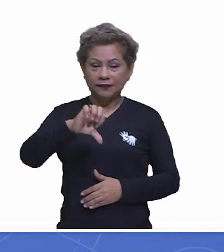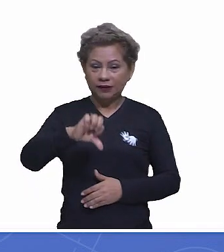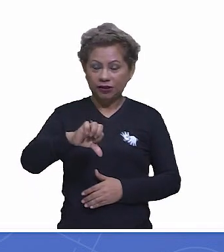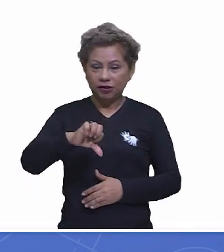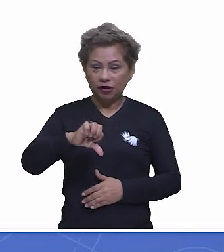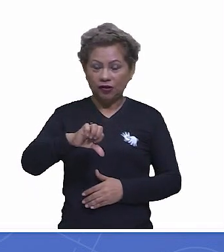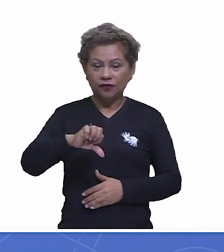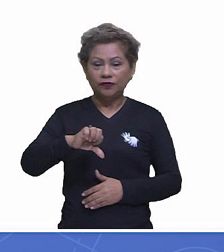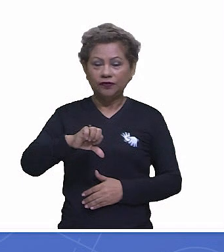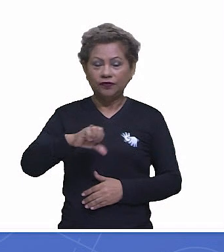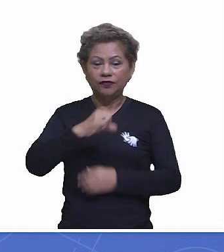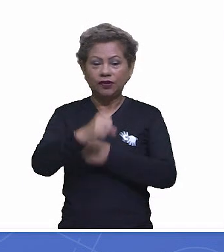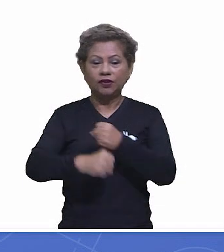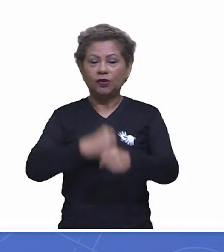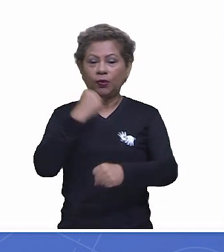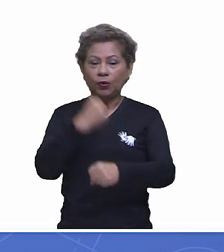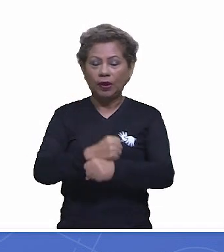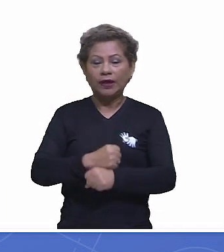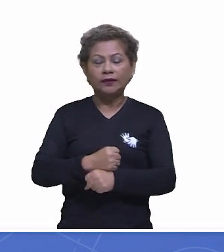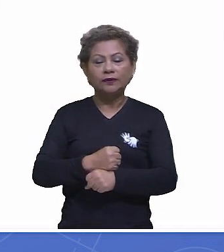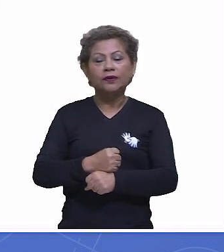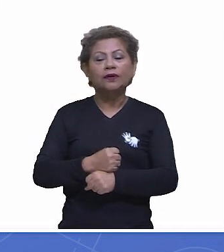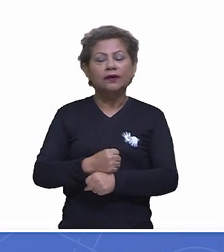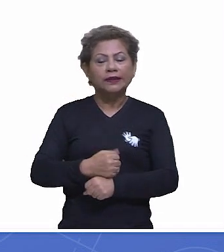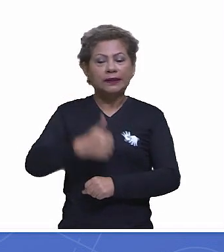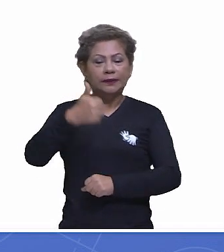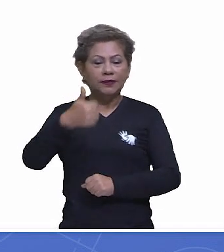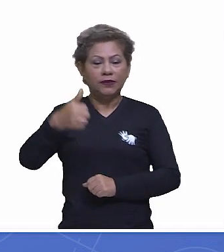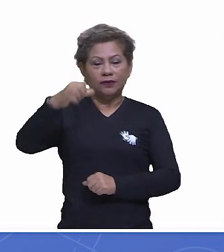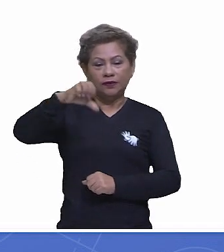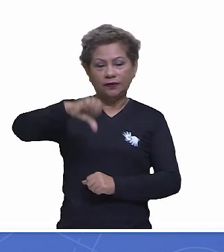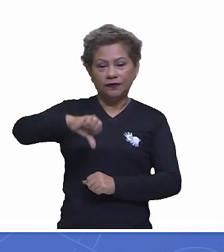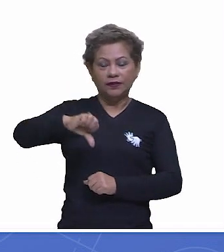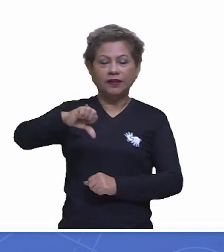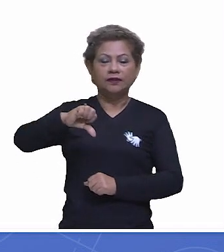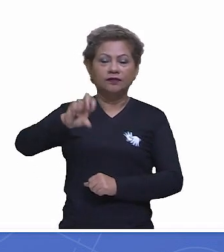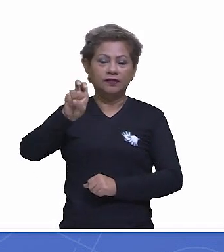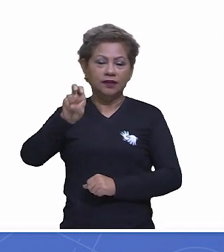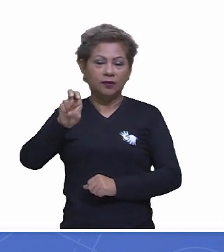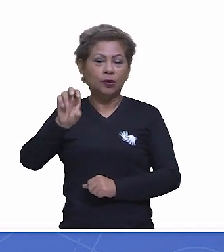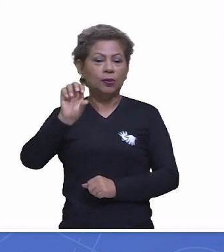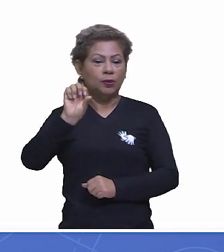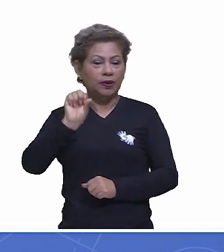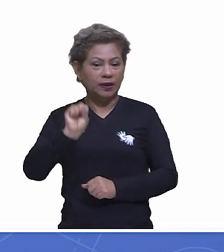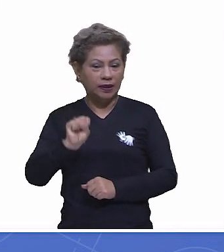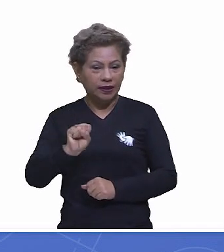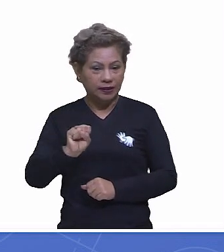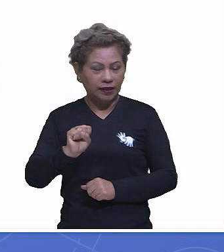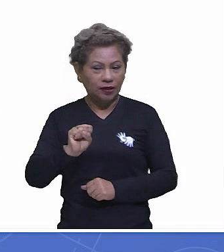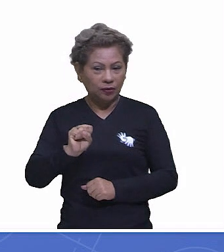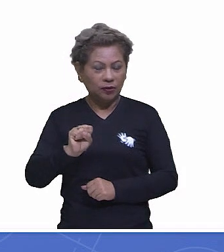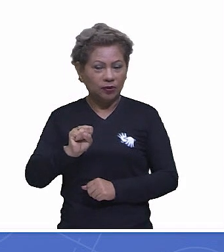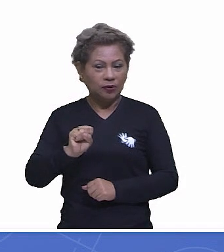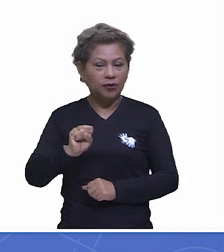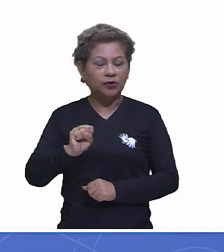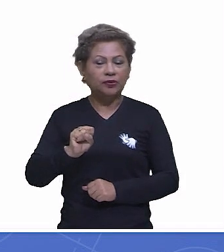1958. Aqui é uma informação importante, uma data. The King of Pop died on June, aí aqui